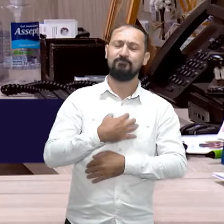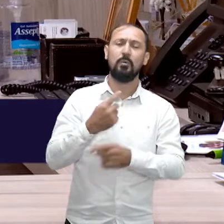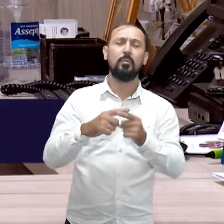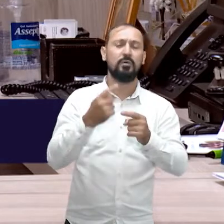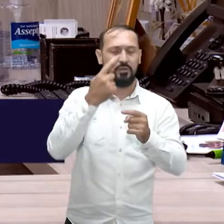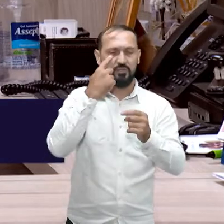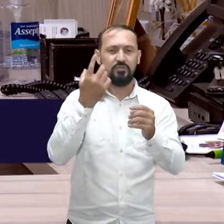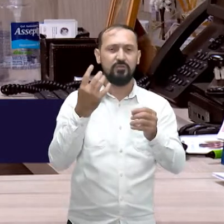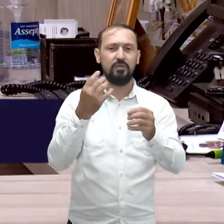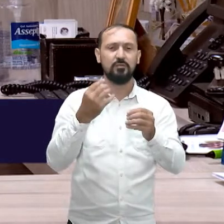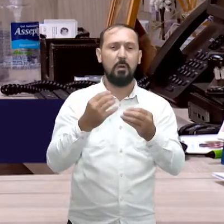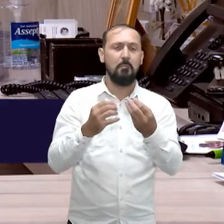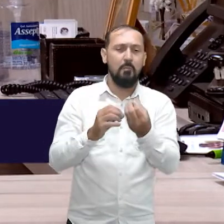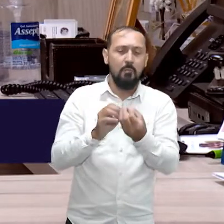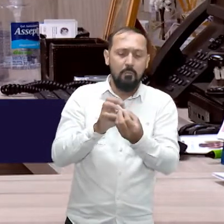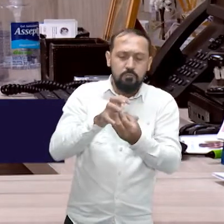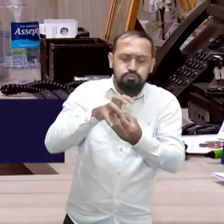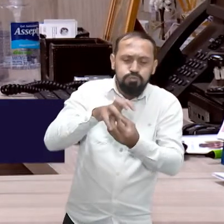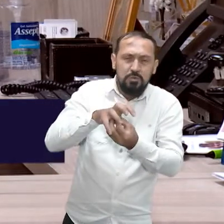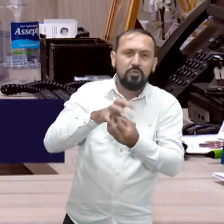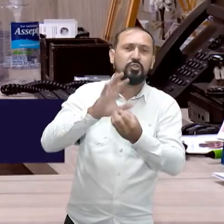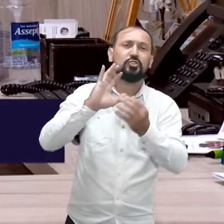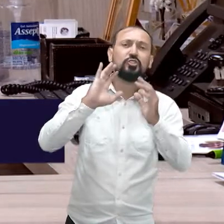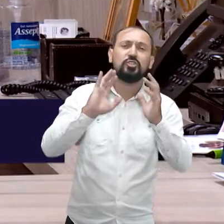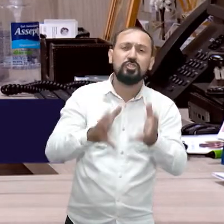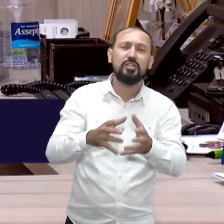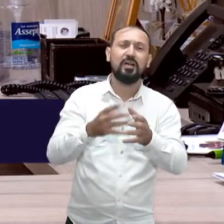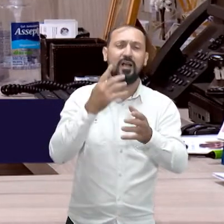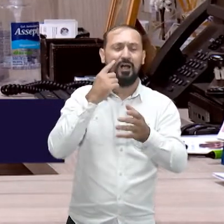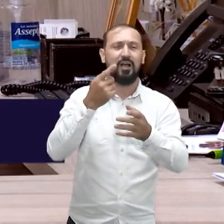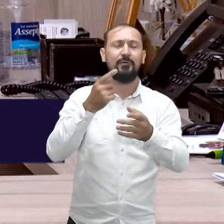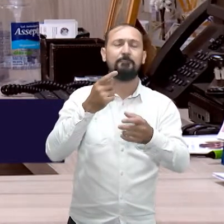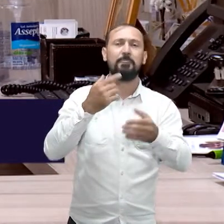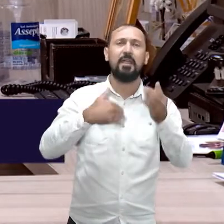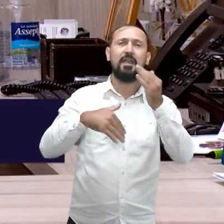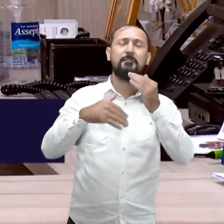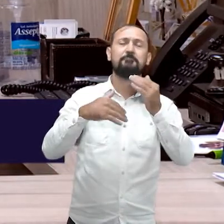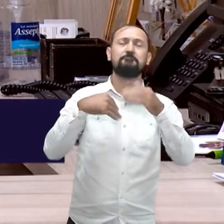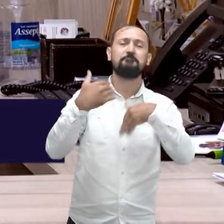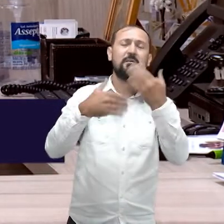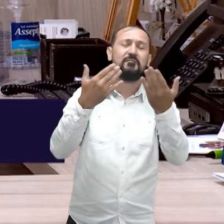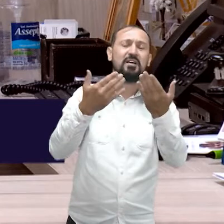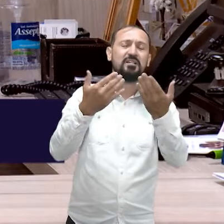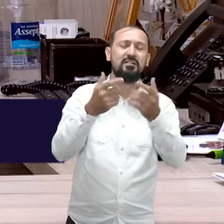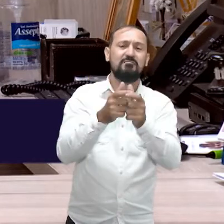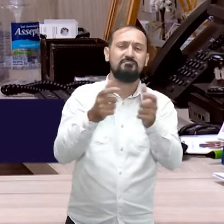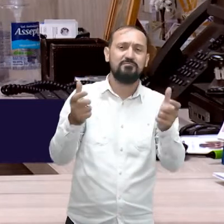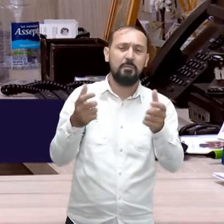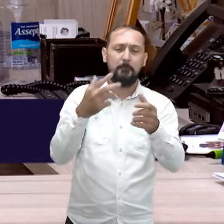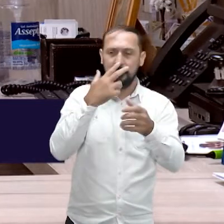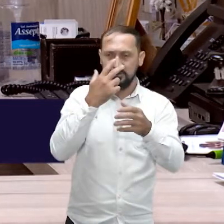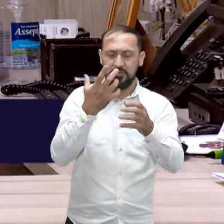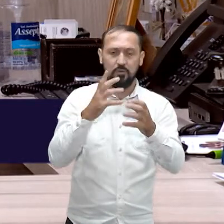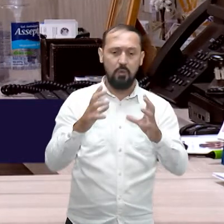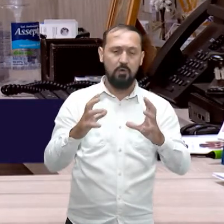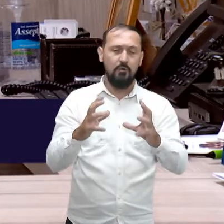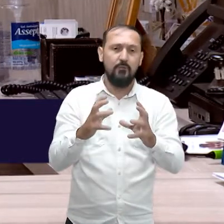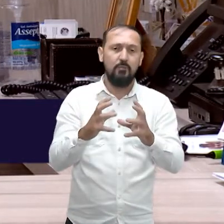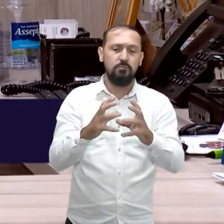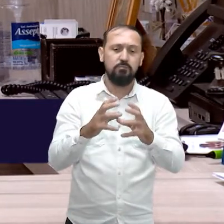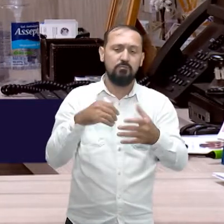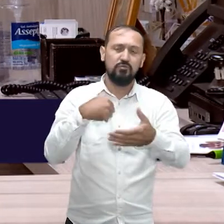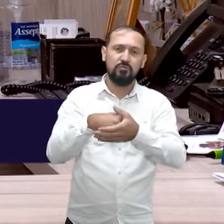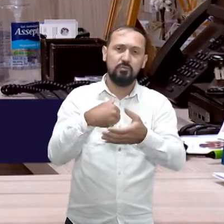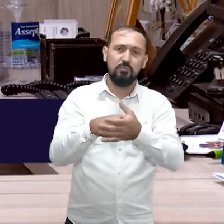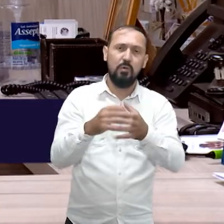muito grande, através dos tumores que chegavam até nós de forma avançada. Forma avançada que eu falo, são tumores